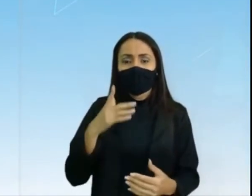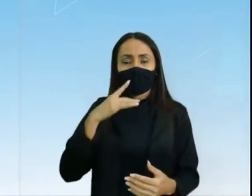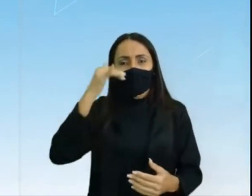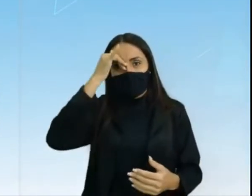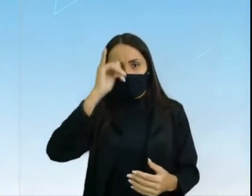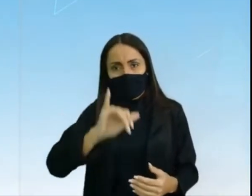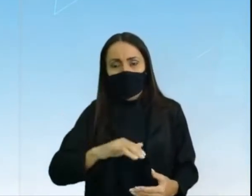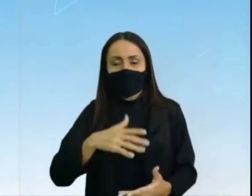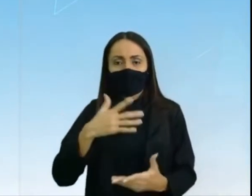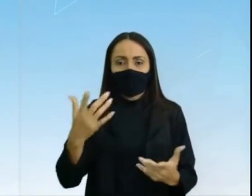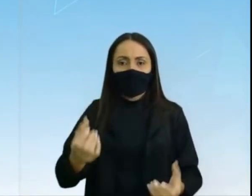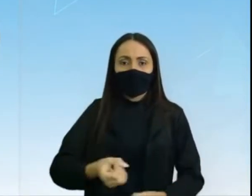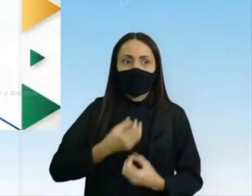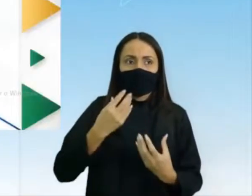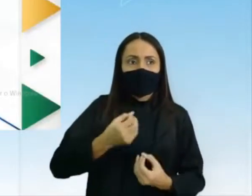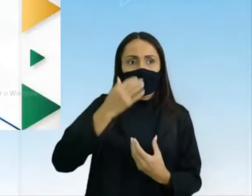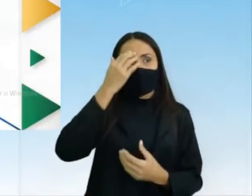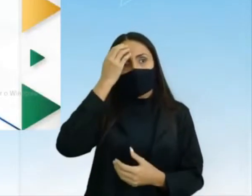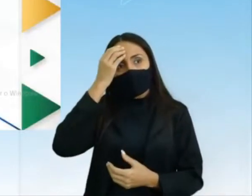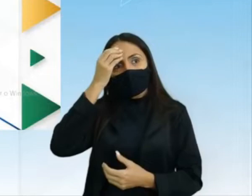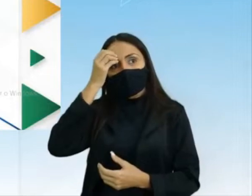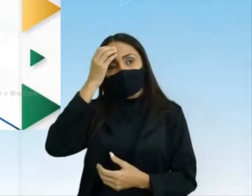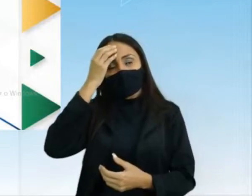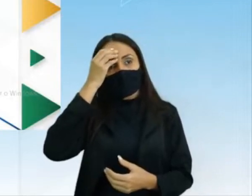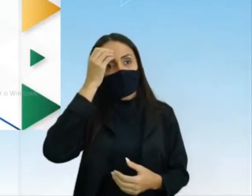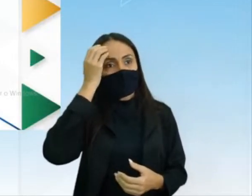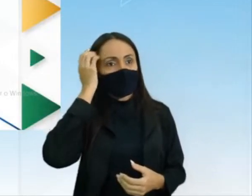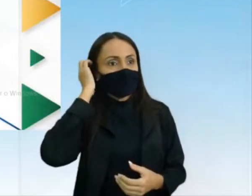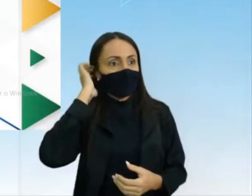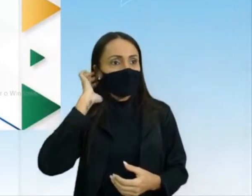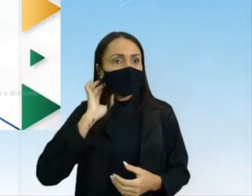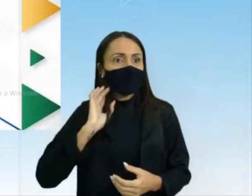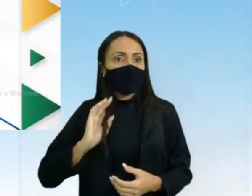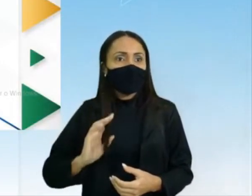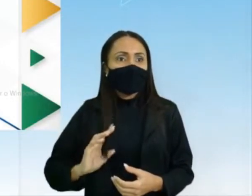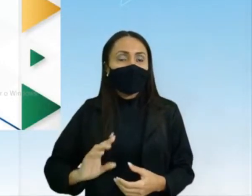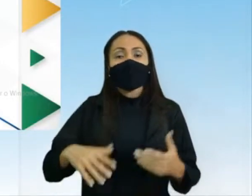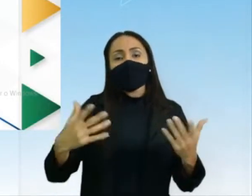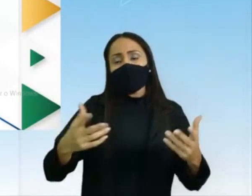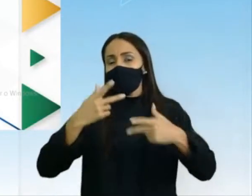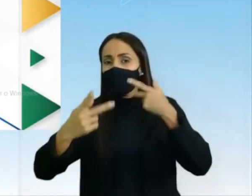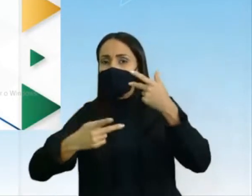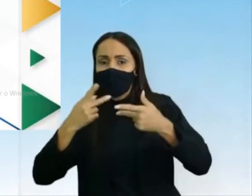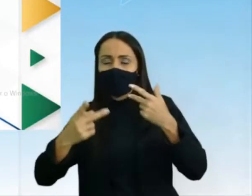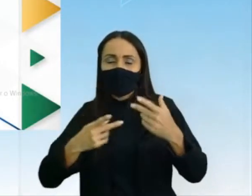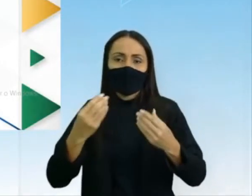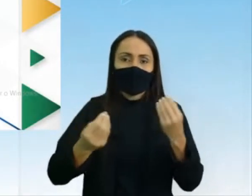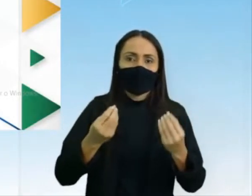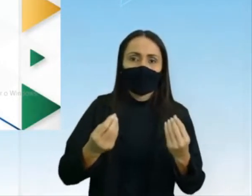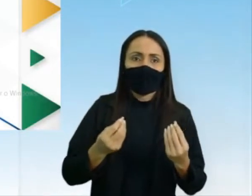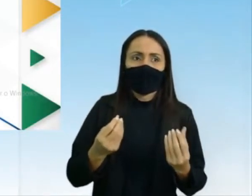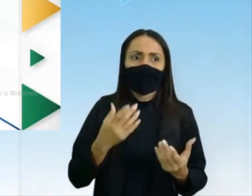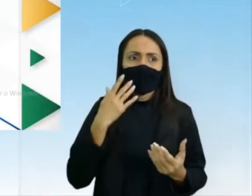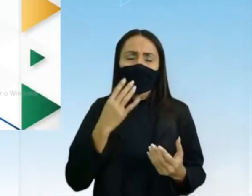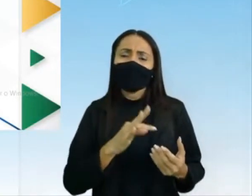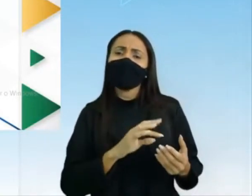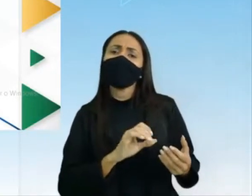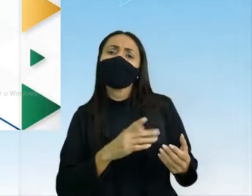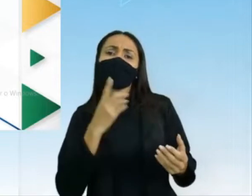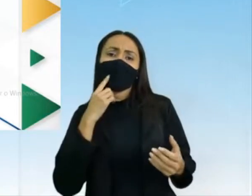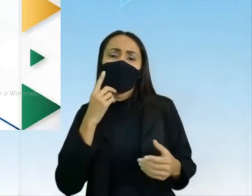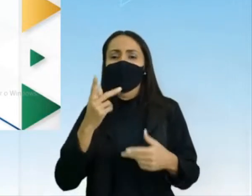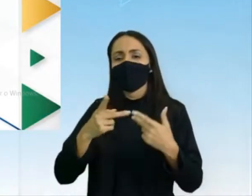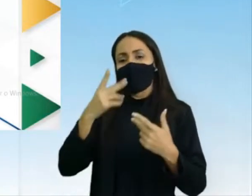evitar certas expressões. Na tela, nós temos assim, como falar. Aí muitas pessoas de tipo assim, como,